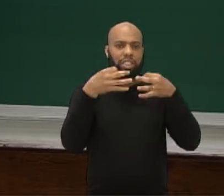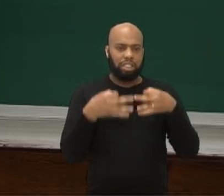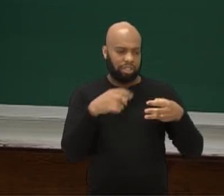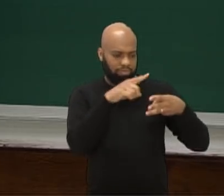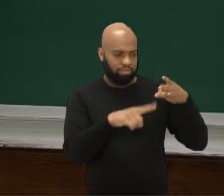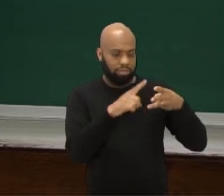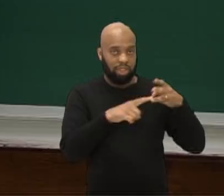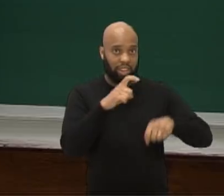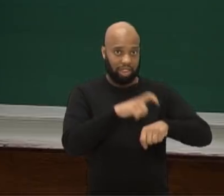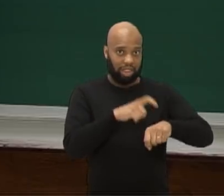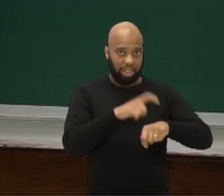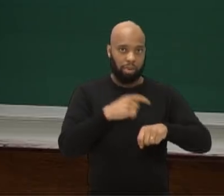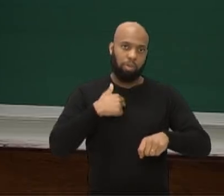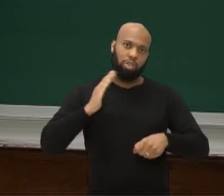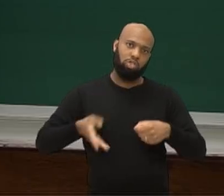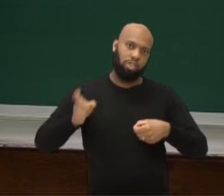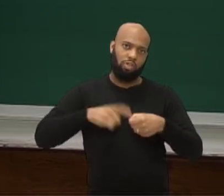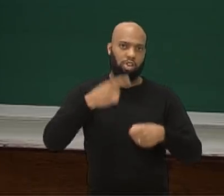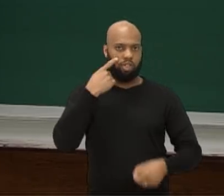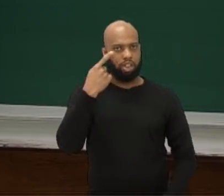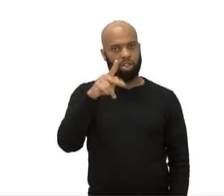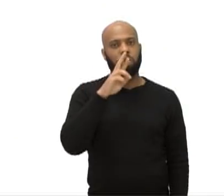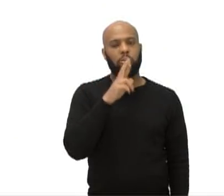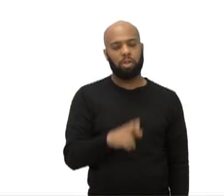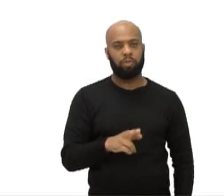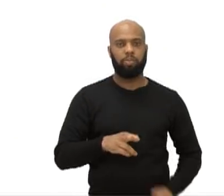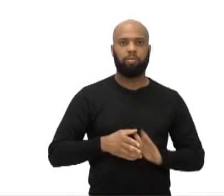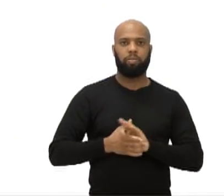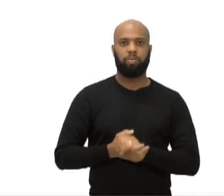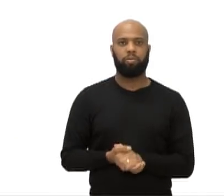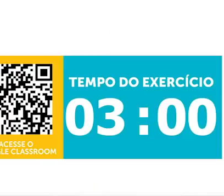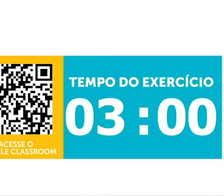Você vai ter um tempo e nós já voltamos para corrigir.